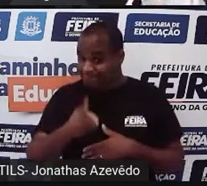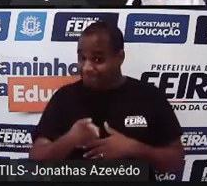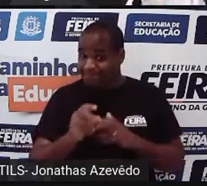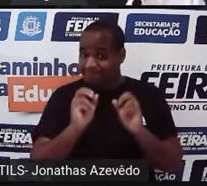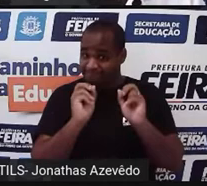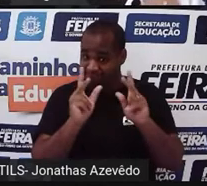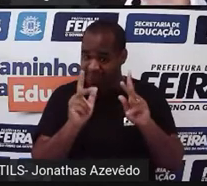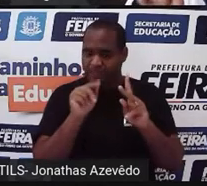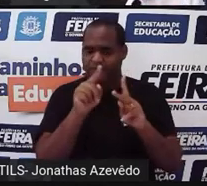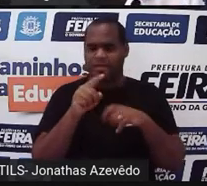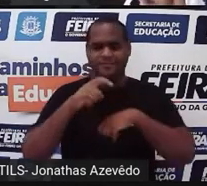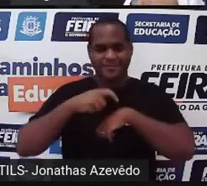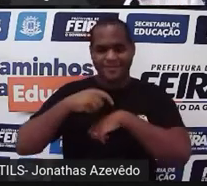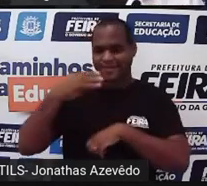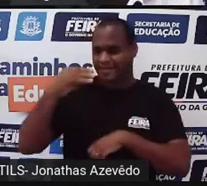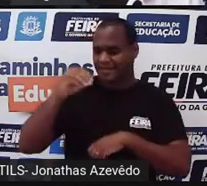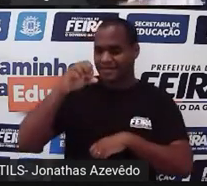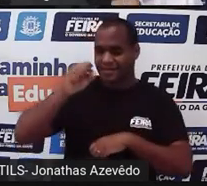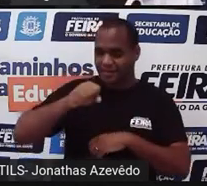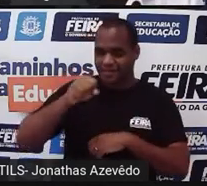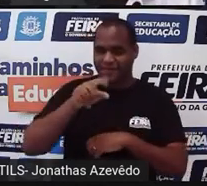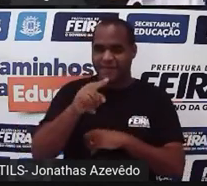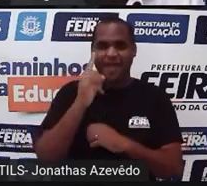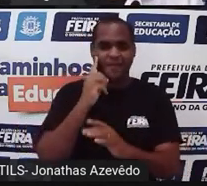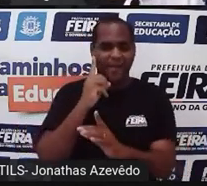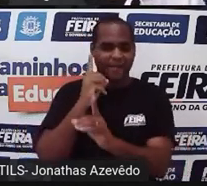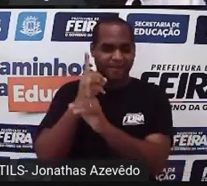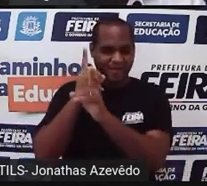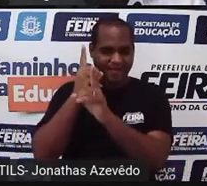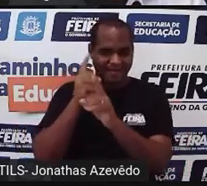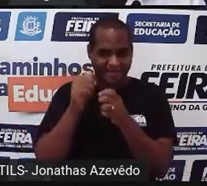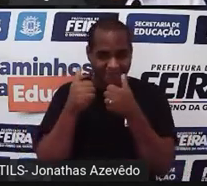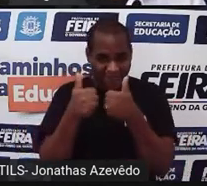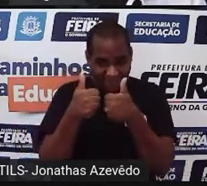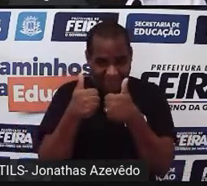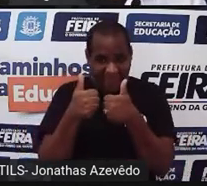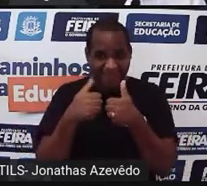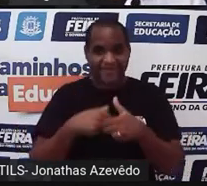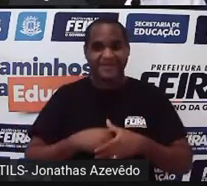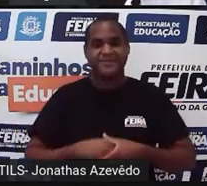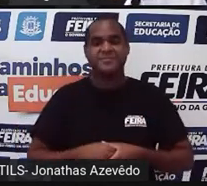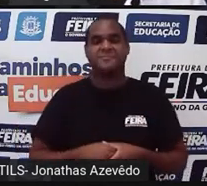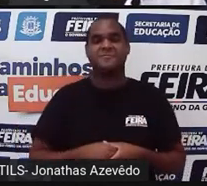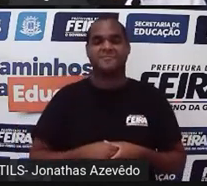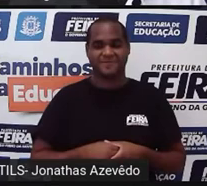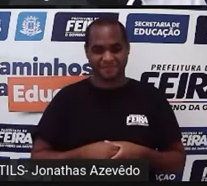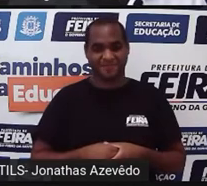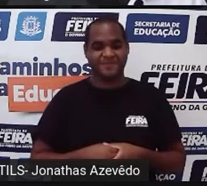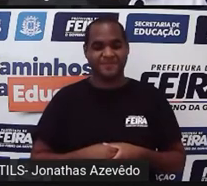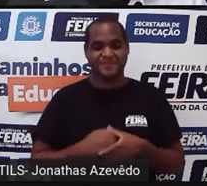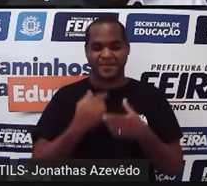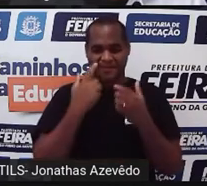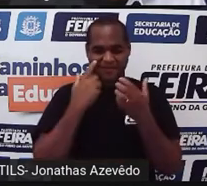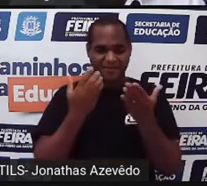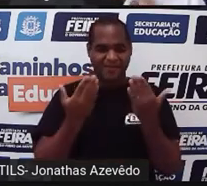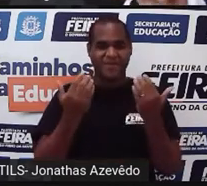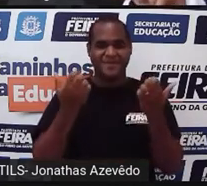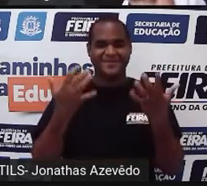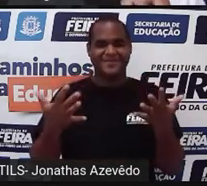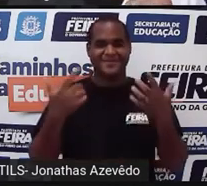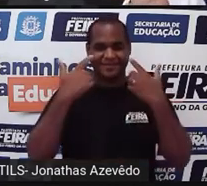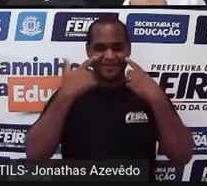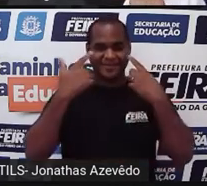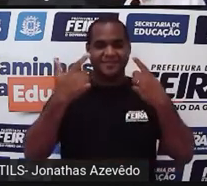aí você vai ter apenas 30 segundos para ir buscar esse carregador. Beleza? Então vamos lá. Olha